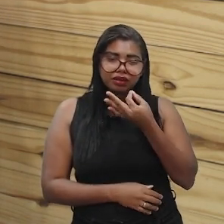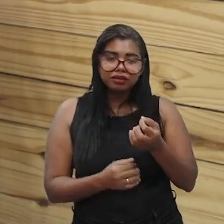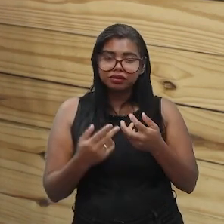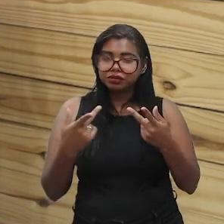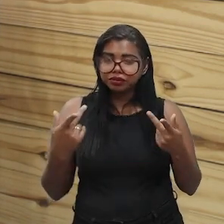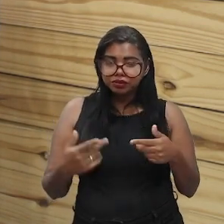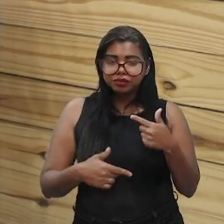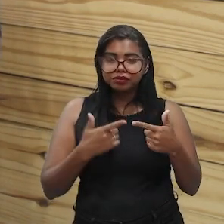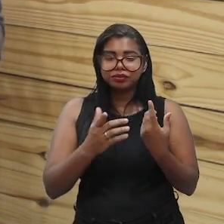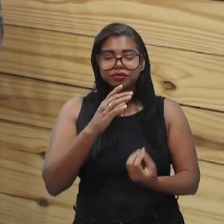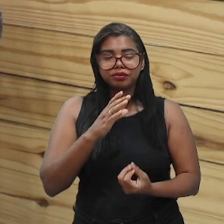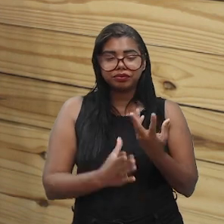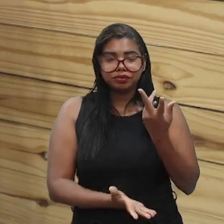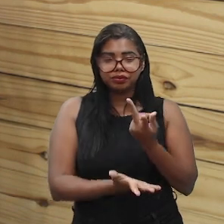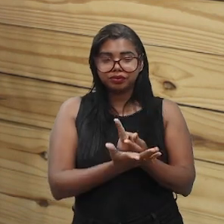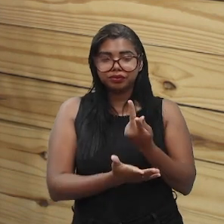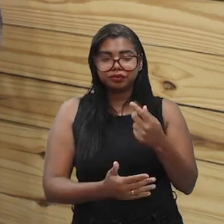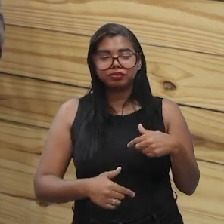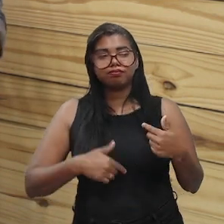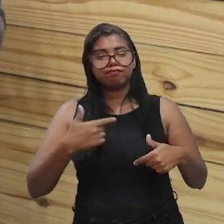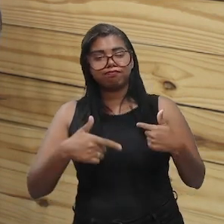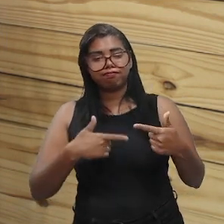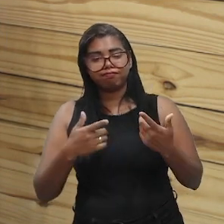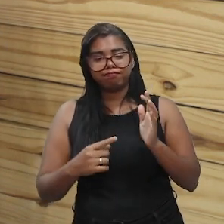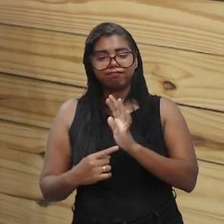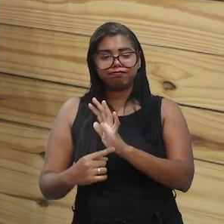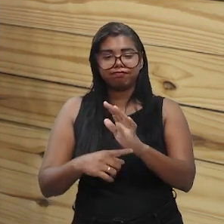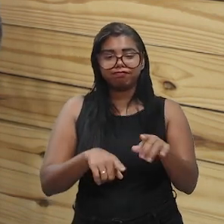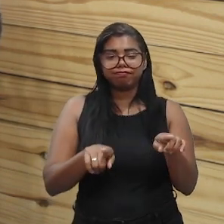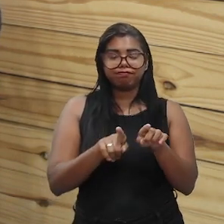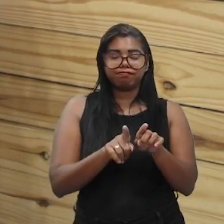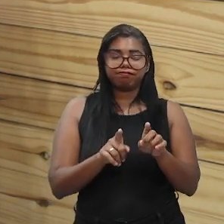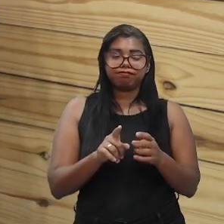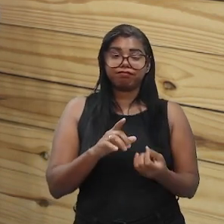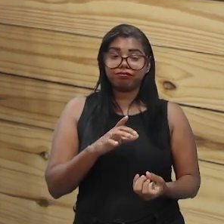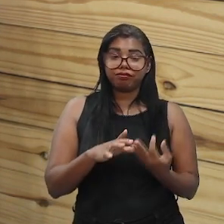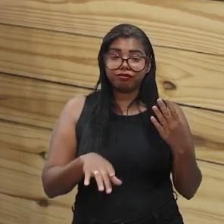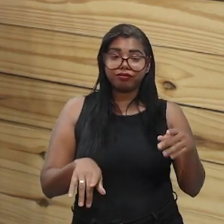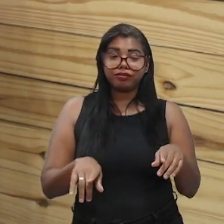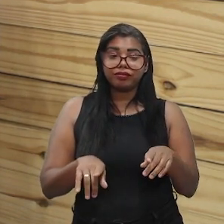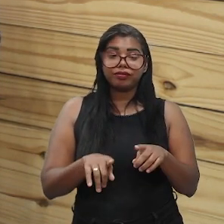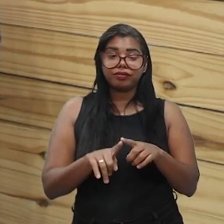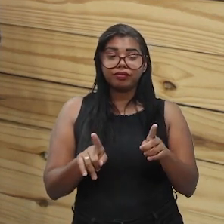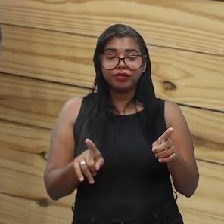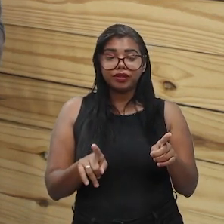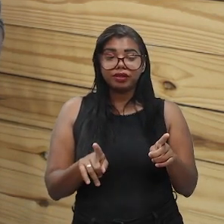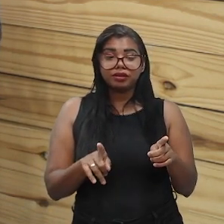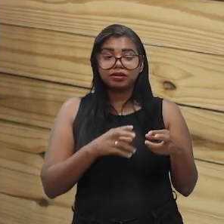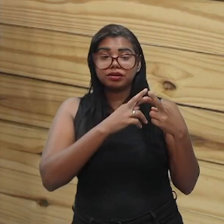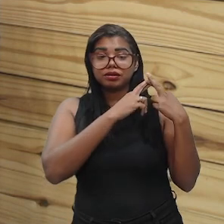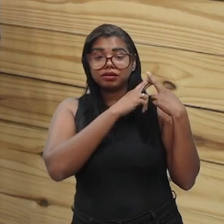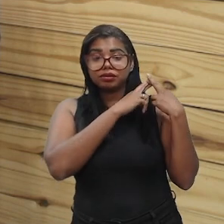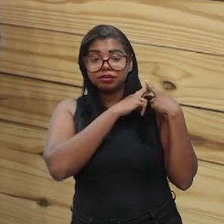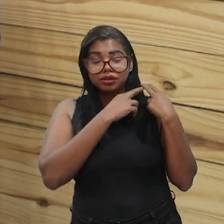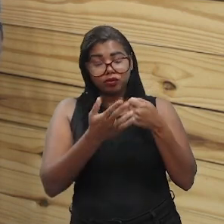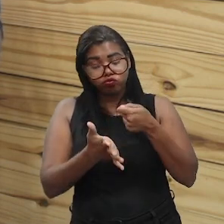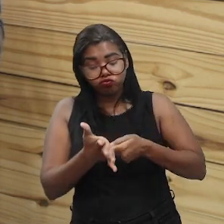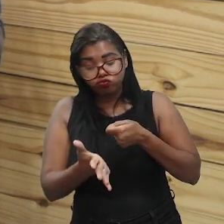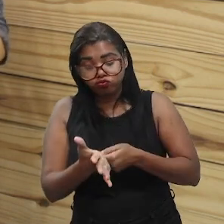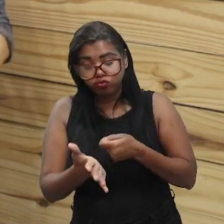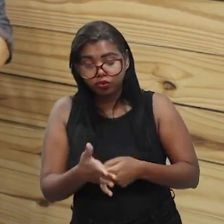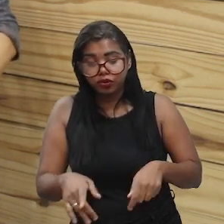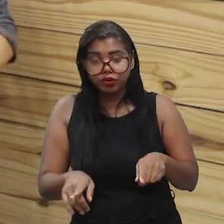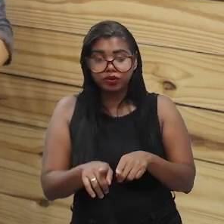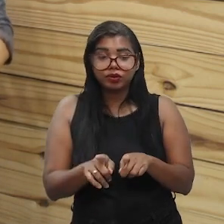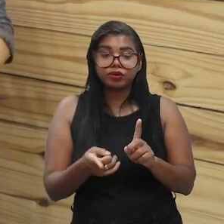inevitável que algumas situações, temas pertinentes ao trabalho, eles vão surgir, mas que aquilo não seja uma carga, não seja uma obrigação. Mas é